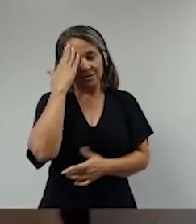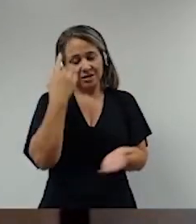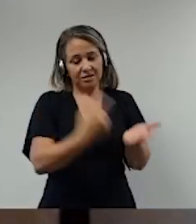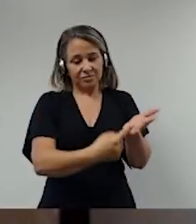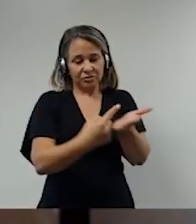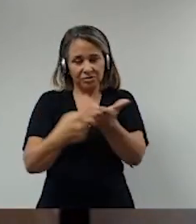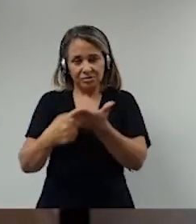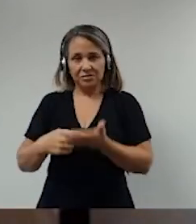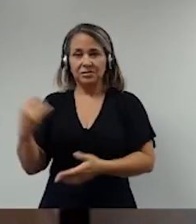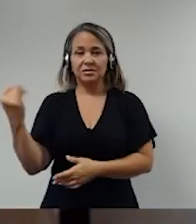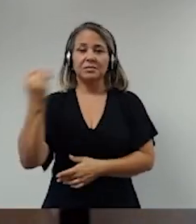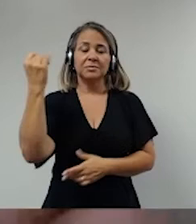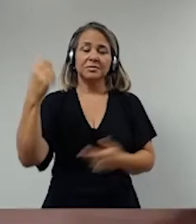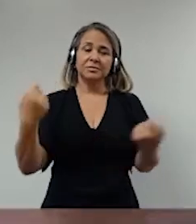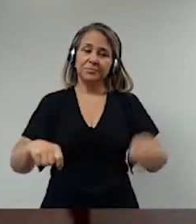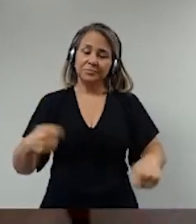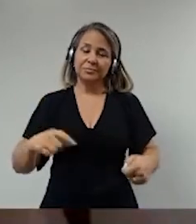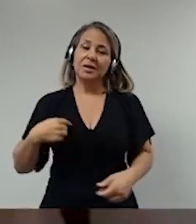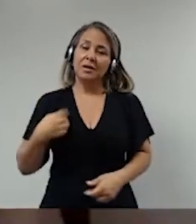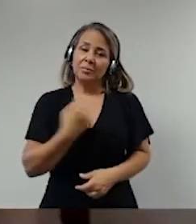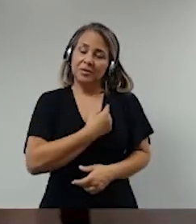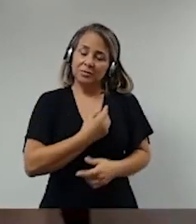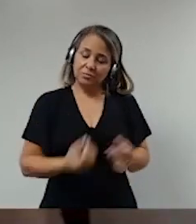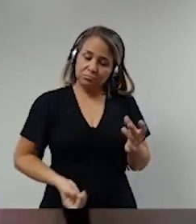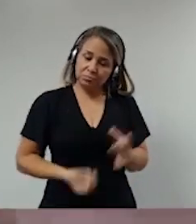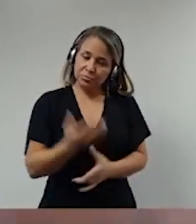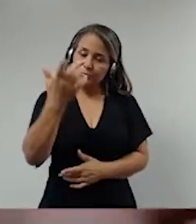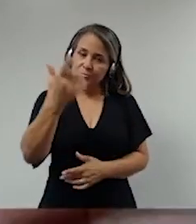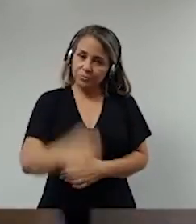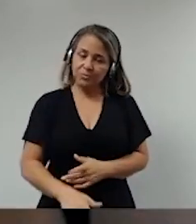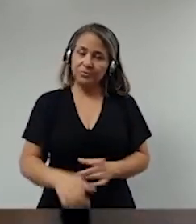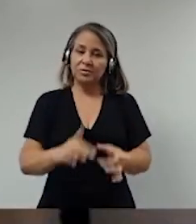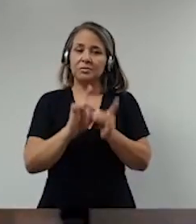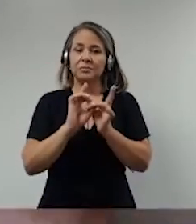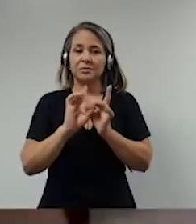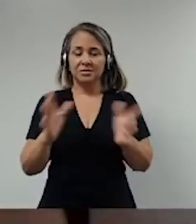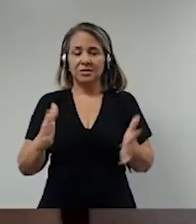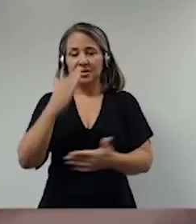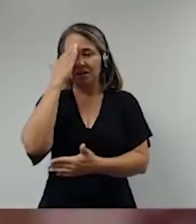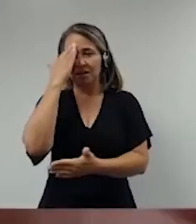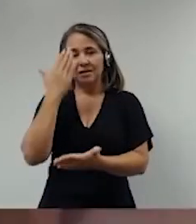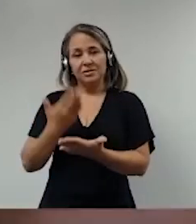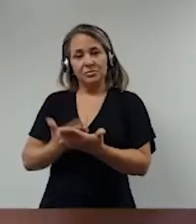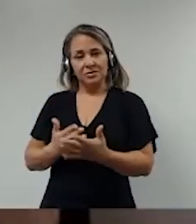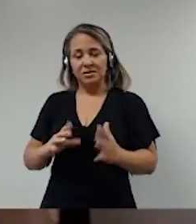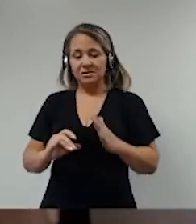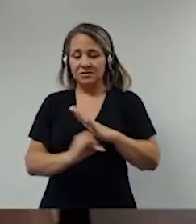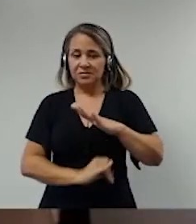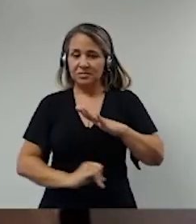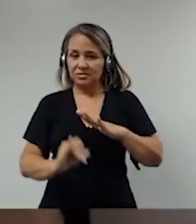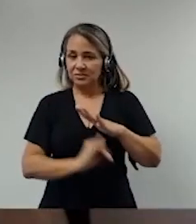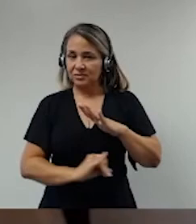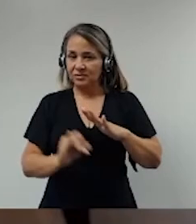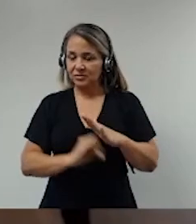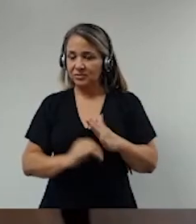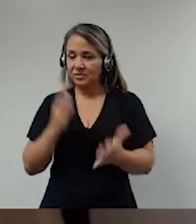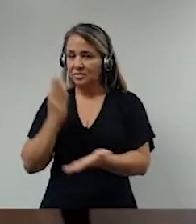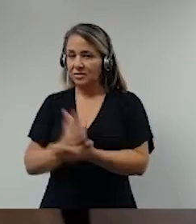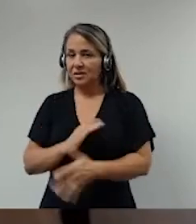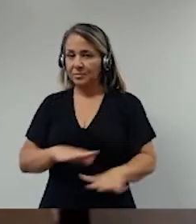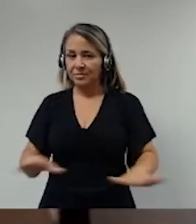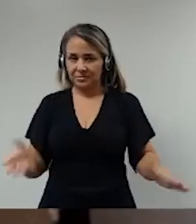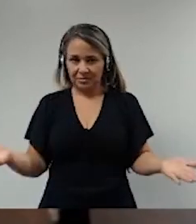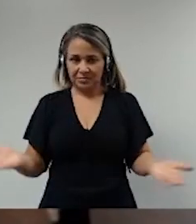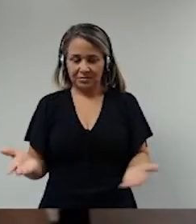super importantes e necessárias para a gente reconstituir a democracia e a credibilidade das instituições que estão sendo tão violentadas nesse